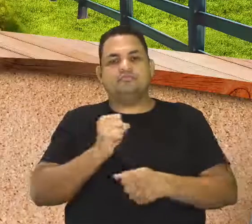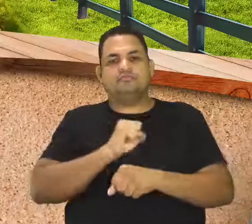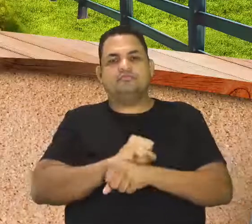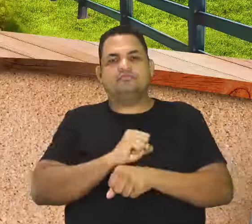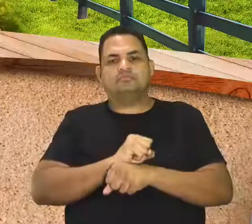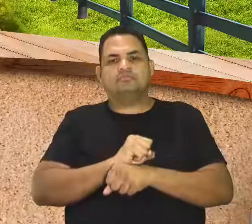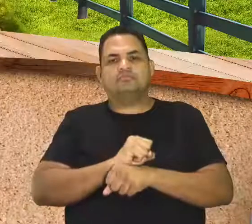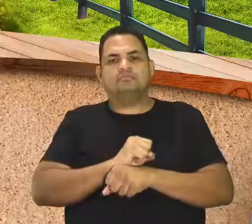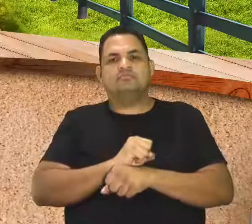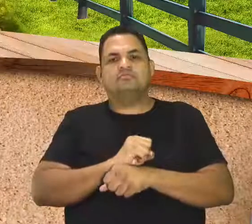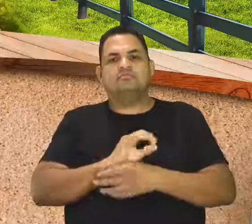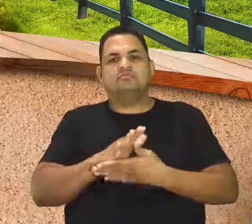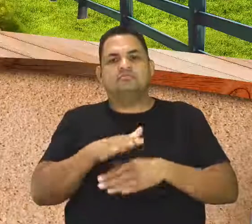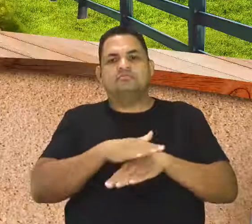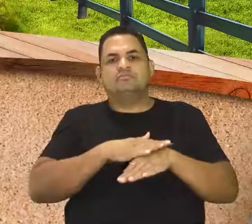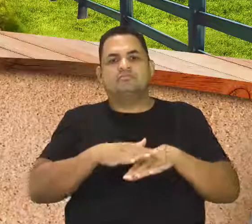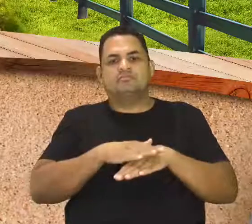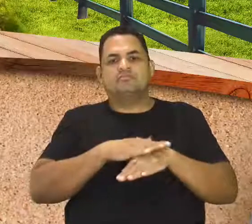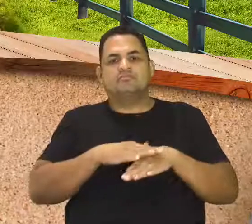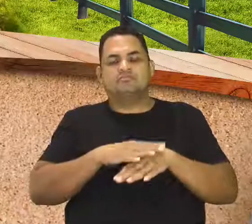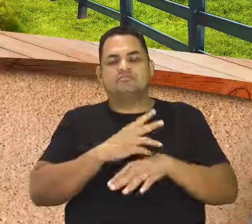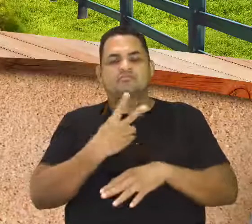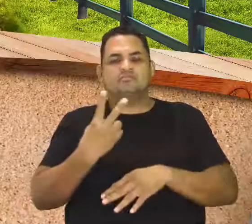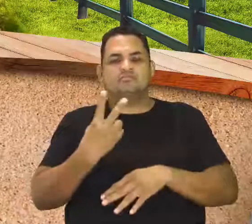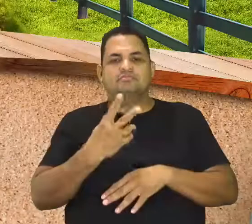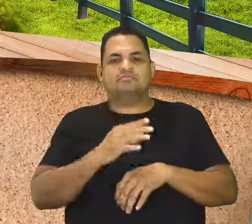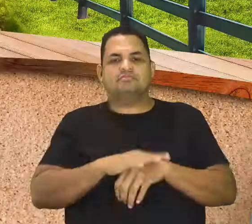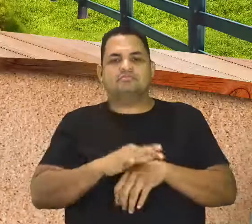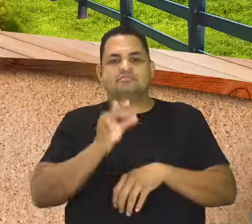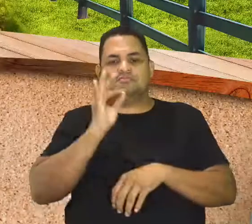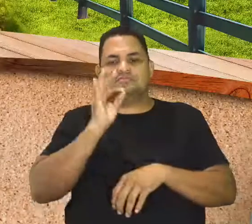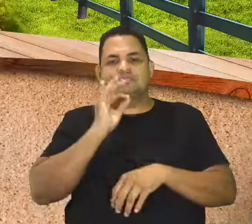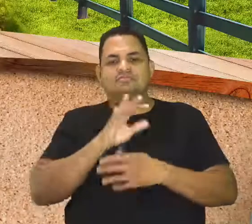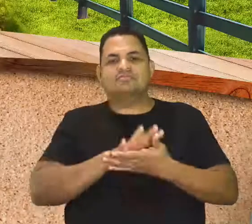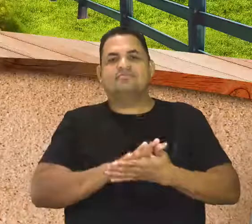vou dar uma conversa, trocar uns 2 dedos de café aqui com o meu